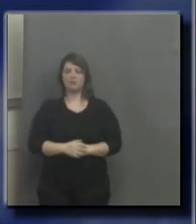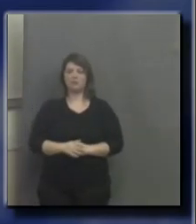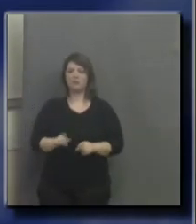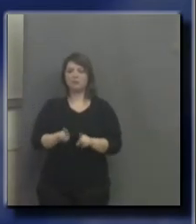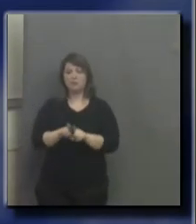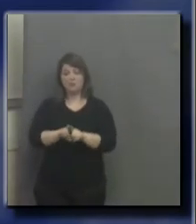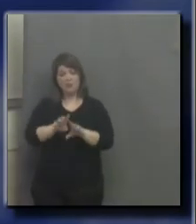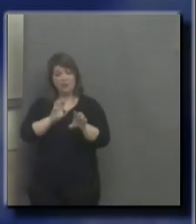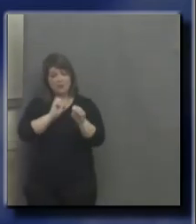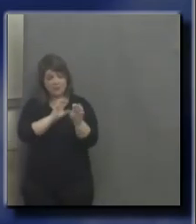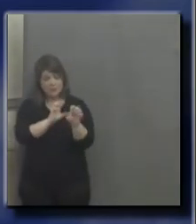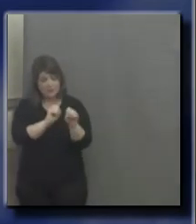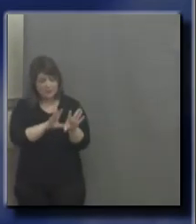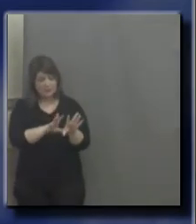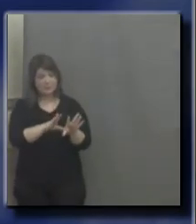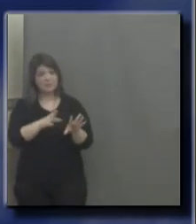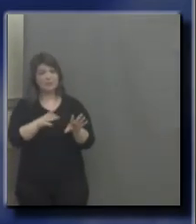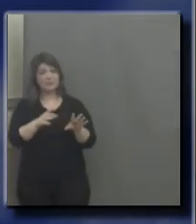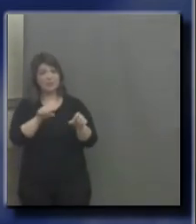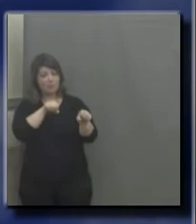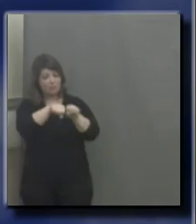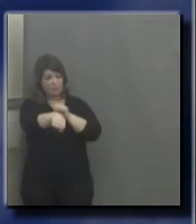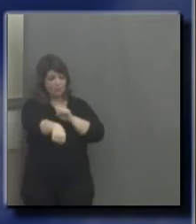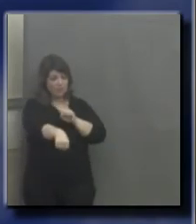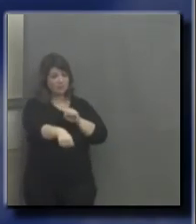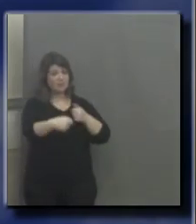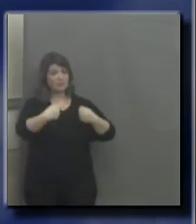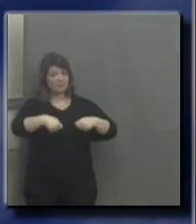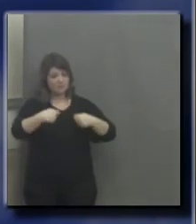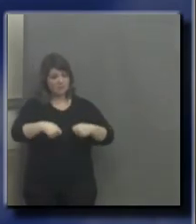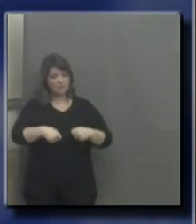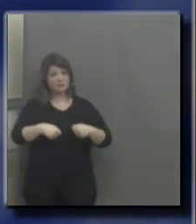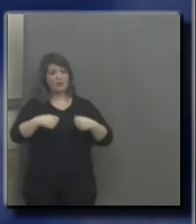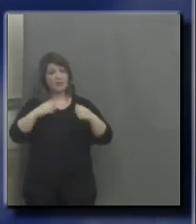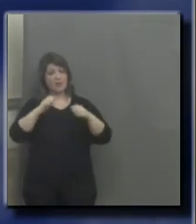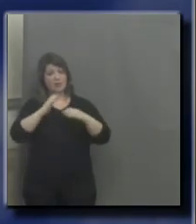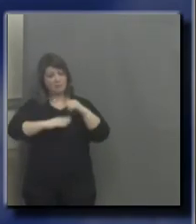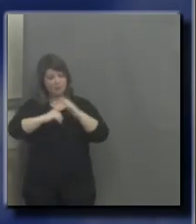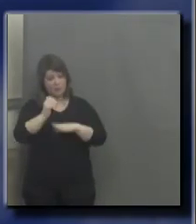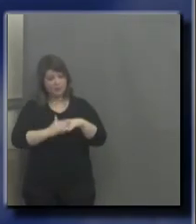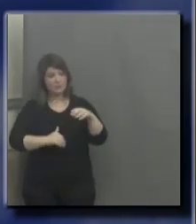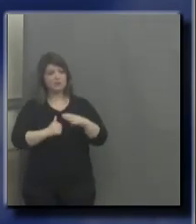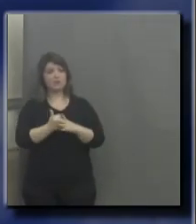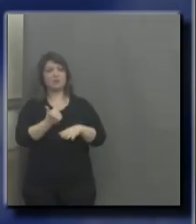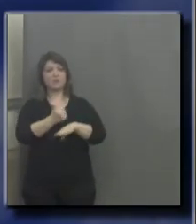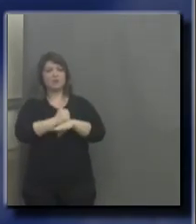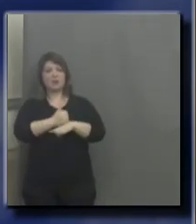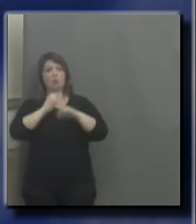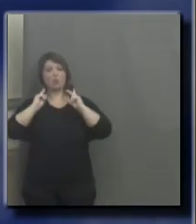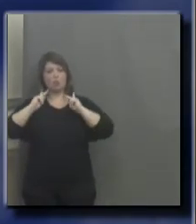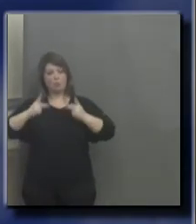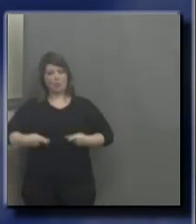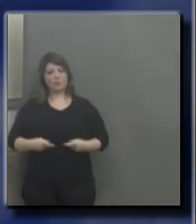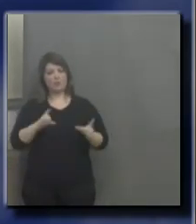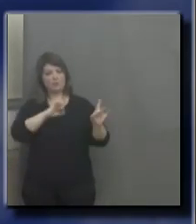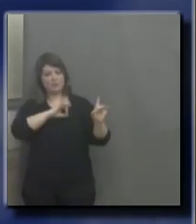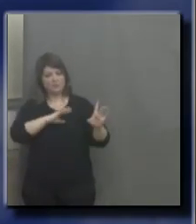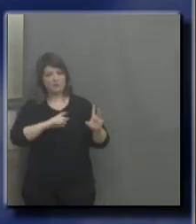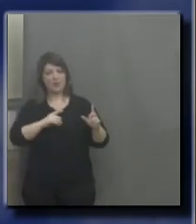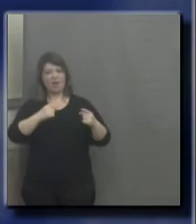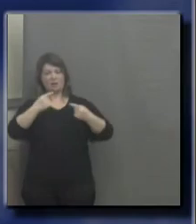Ele orienta que a formação deve ser interprofissional, generalista, humanista, técnica,